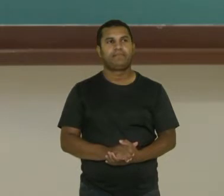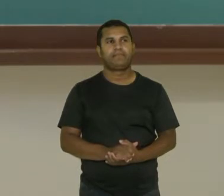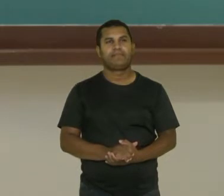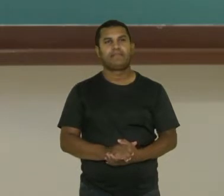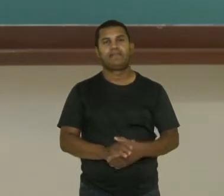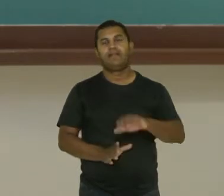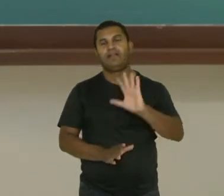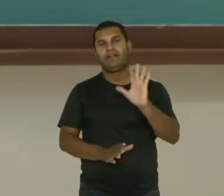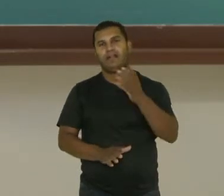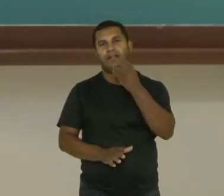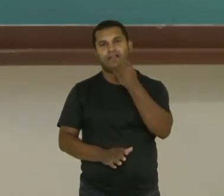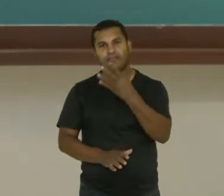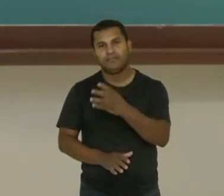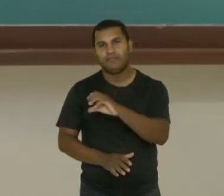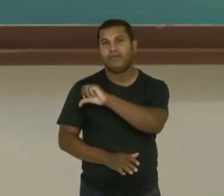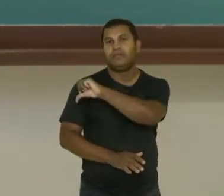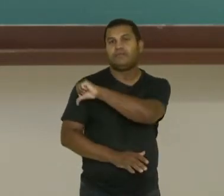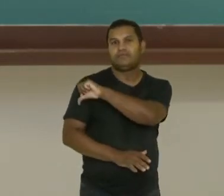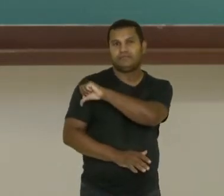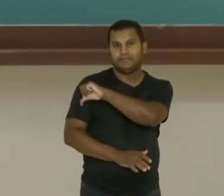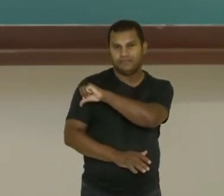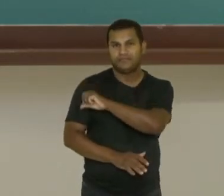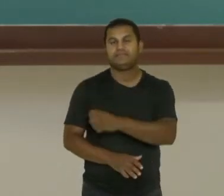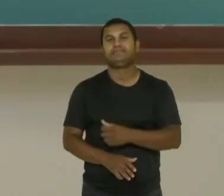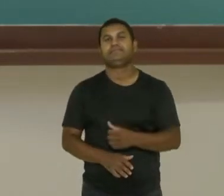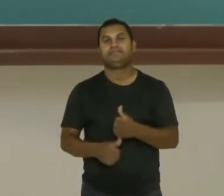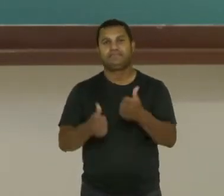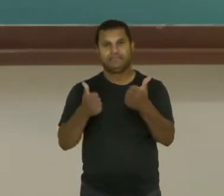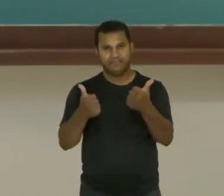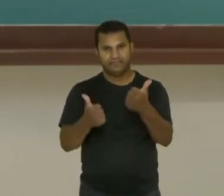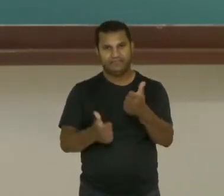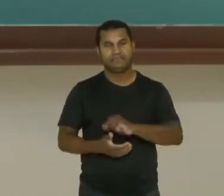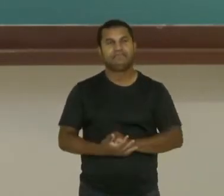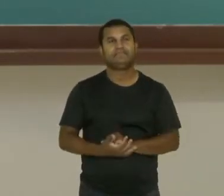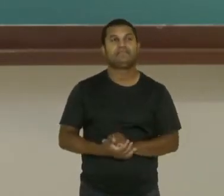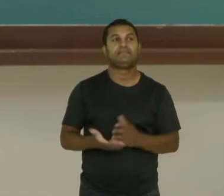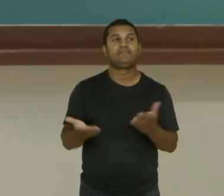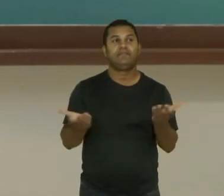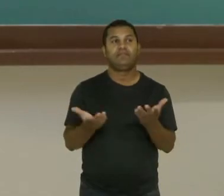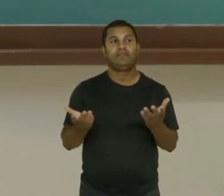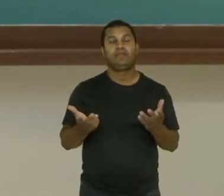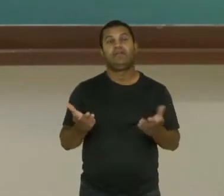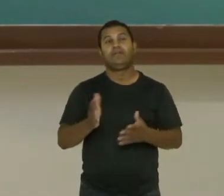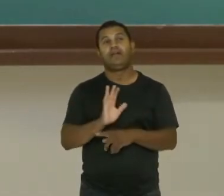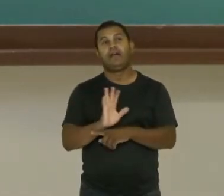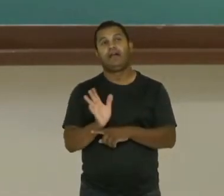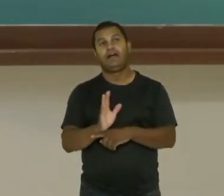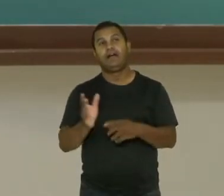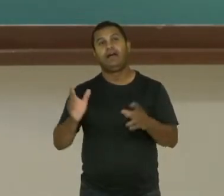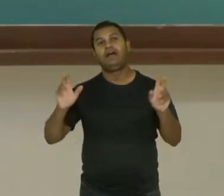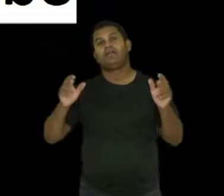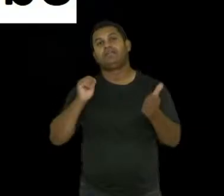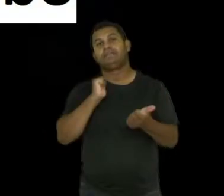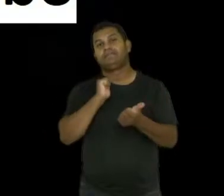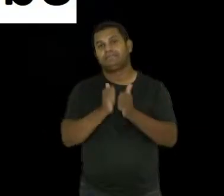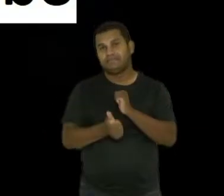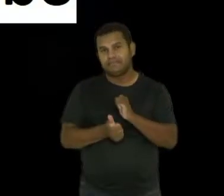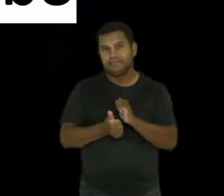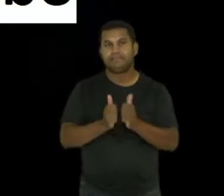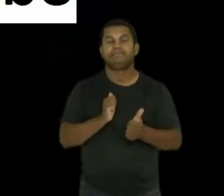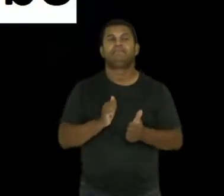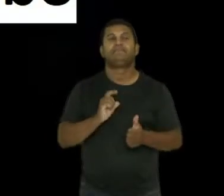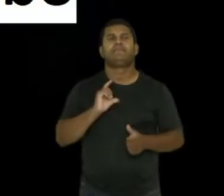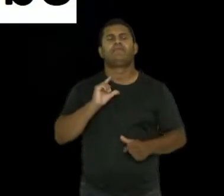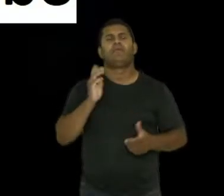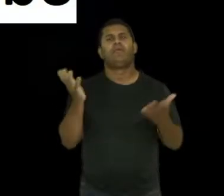Olá pessoal do nono ano, tudo bem com vocês? Bem-vindos à nossa videoaula de Educação Física. Hoje nós vamos conversar um pouquinho